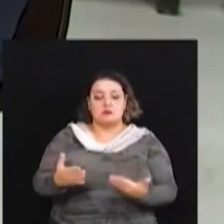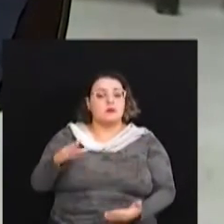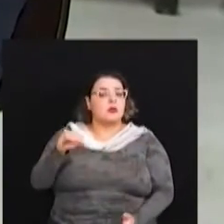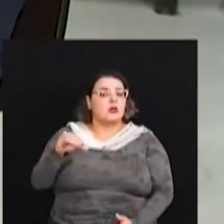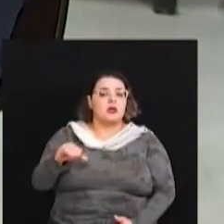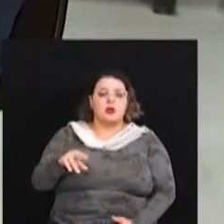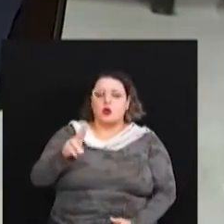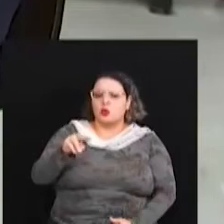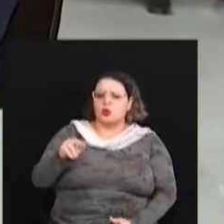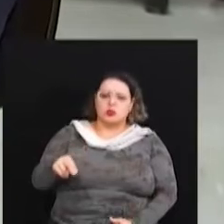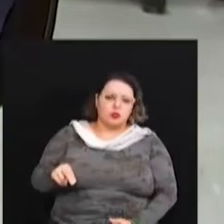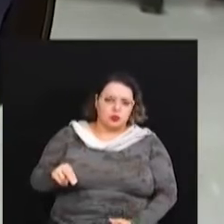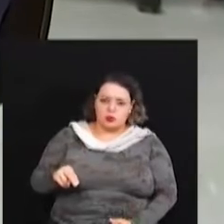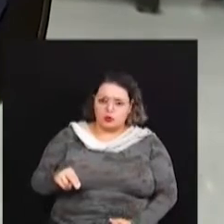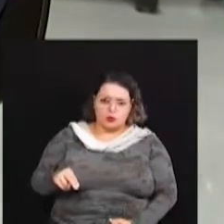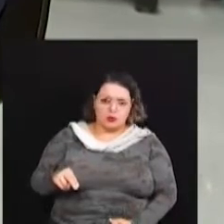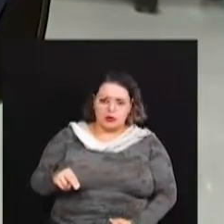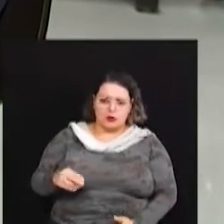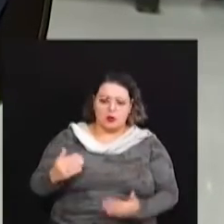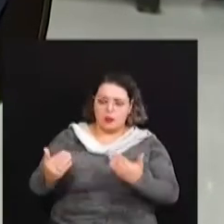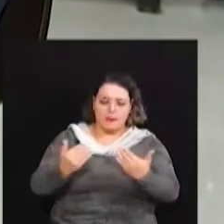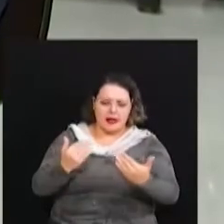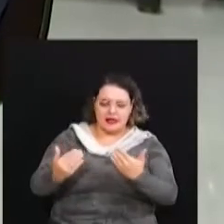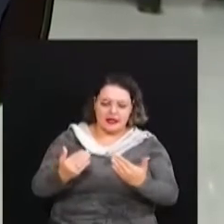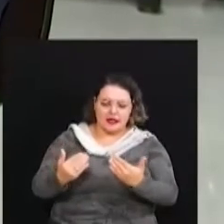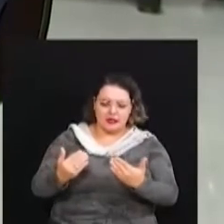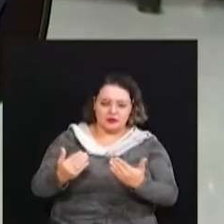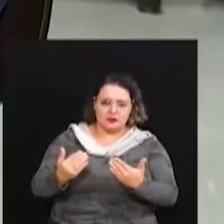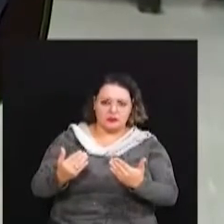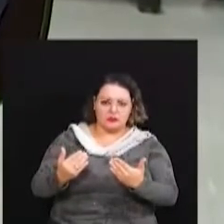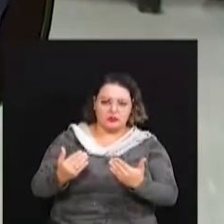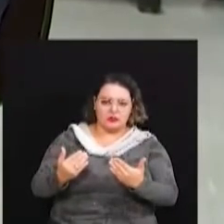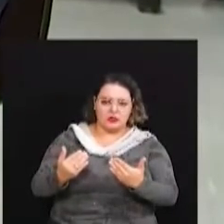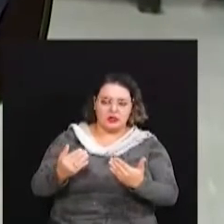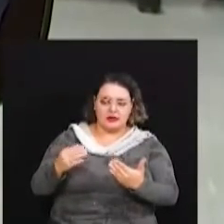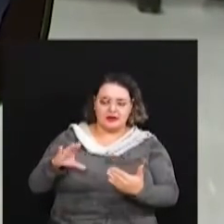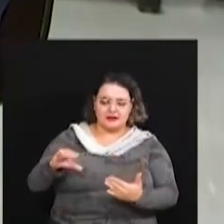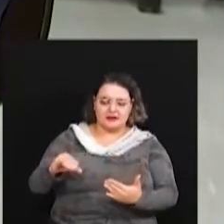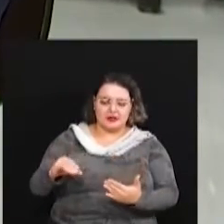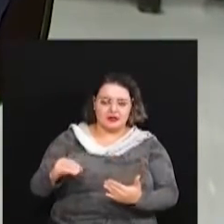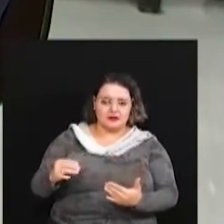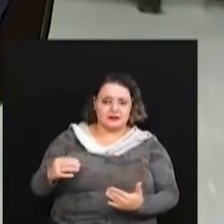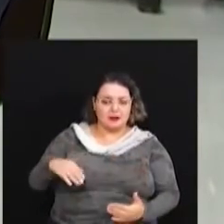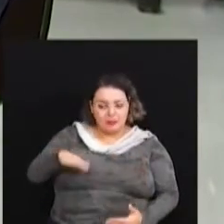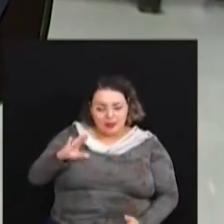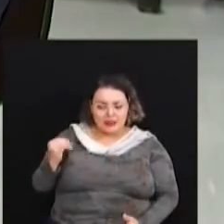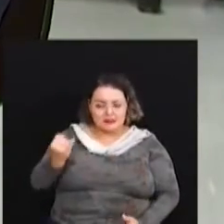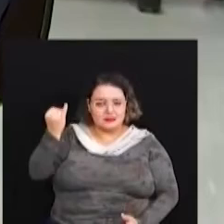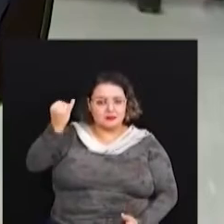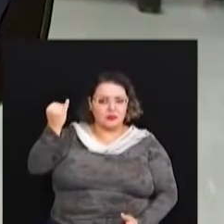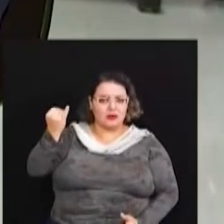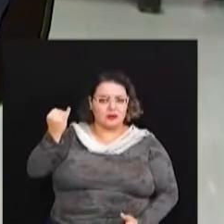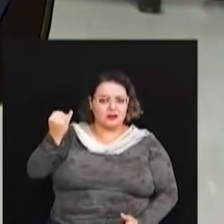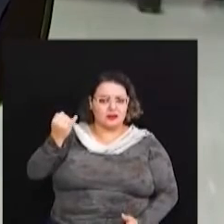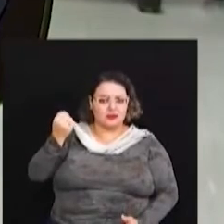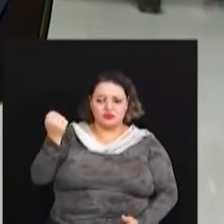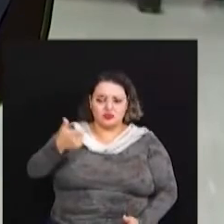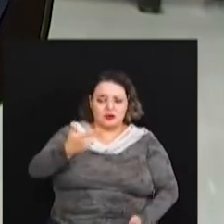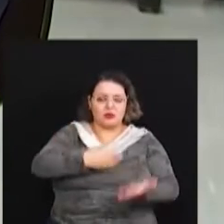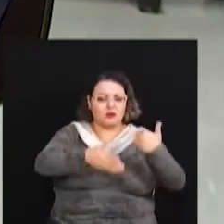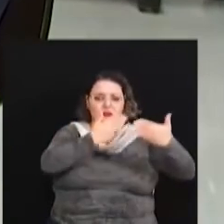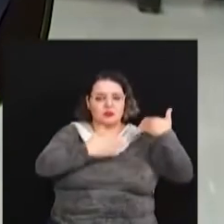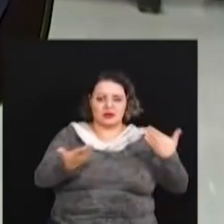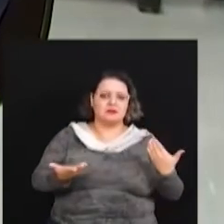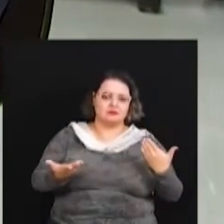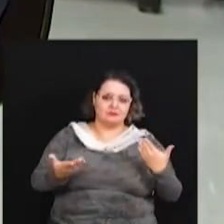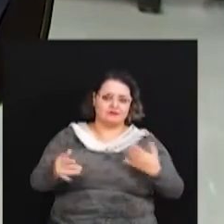a ciência nunca foi tão importante, né? E comunicar a ciência para a população, para a sociedade em geral, também nunca